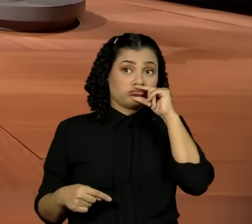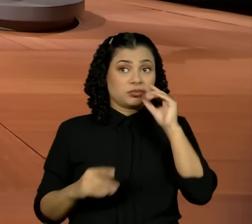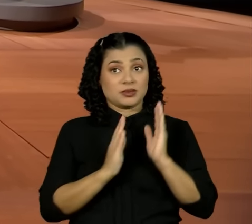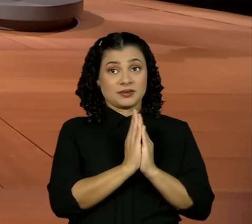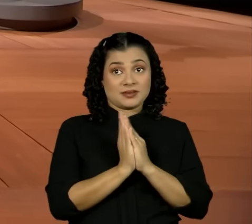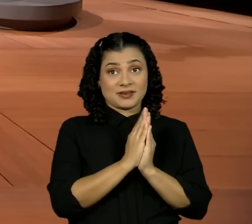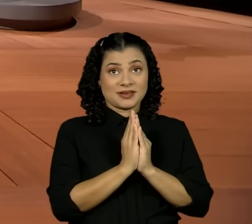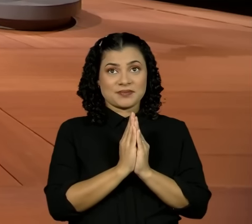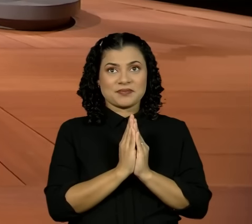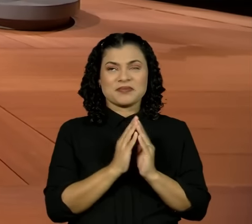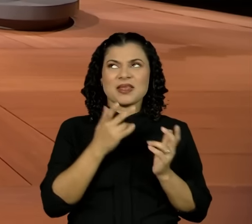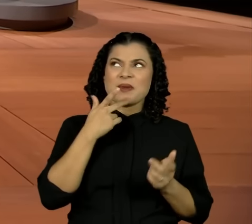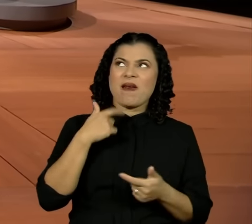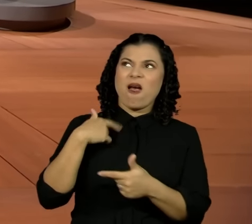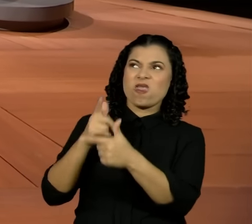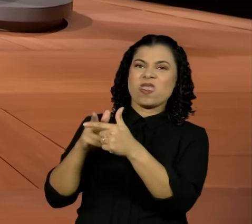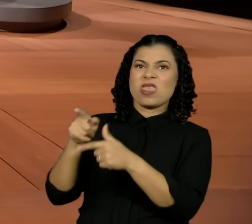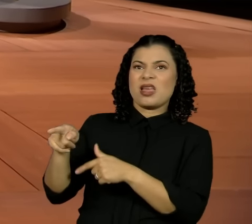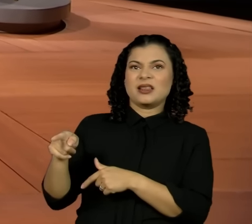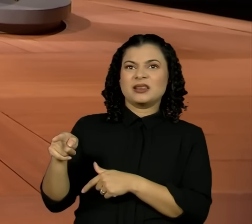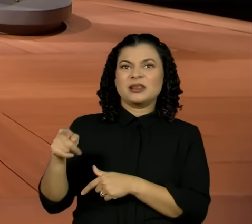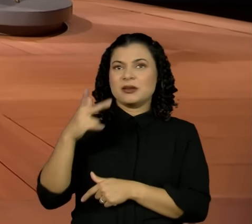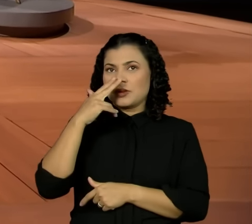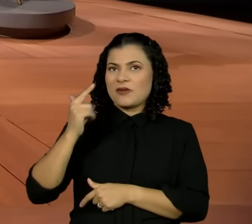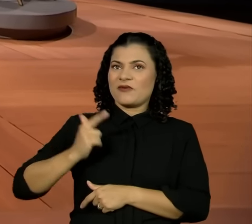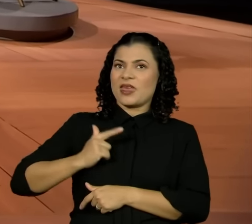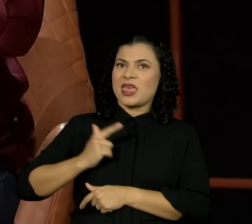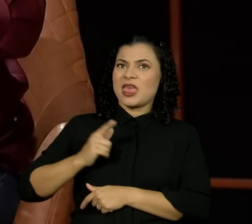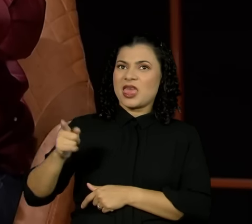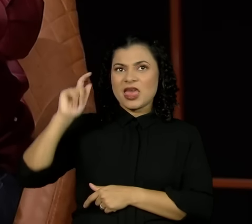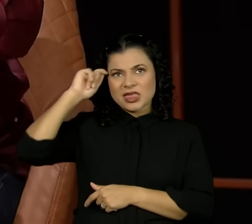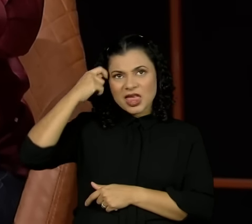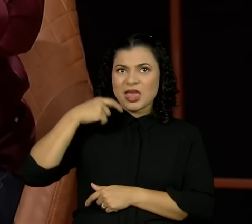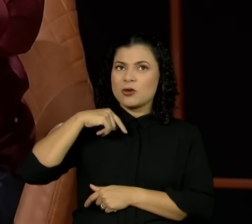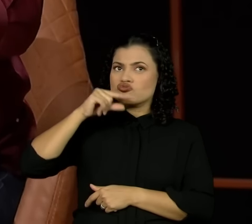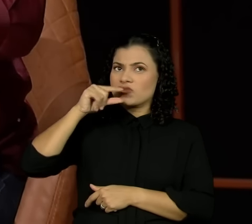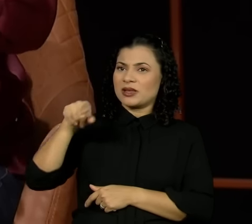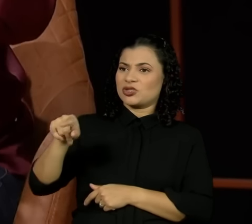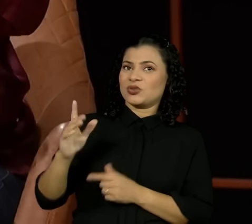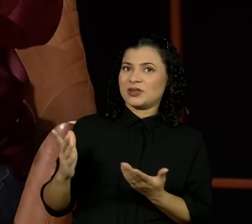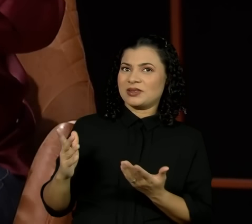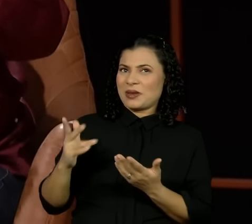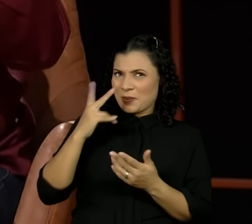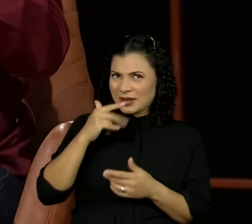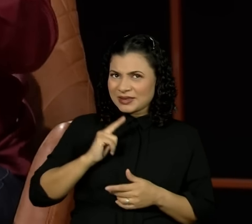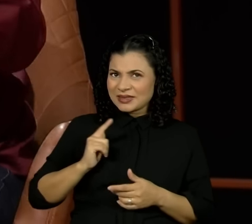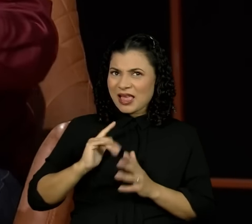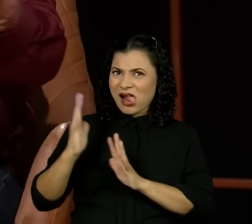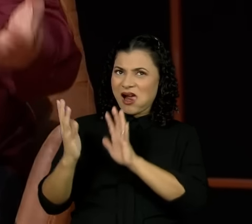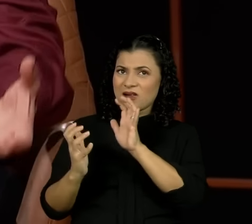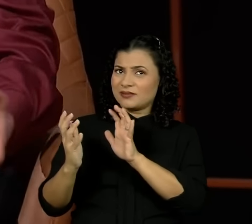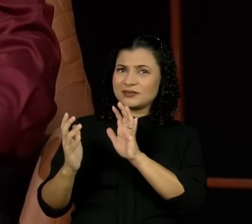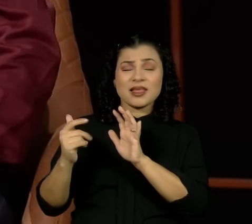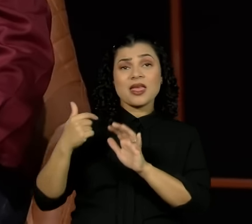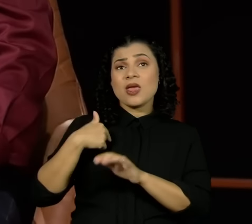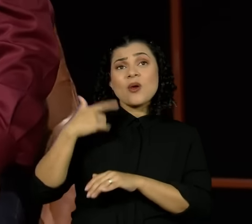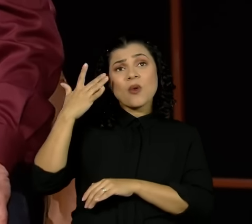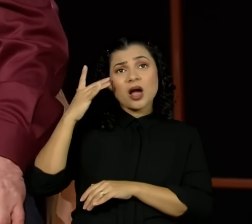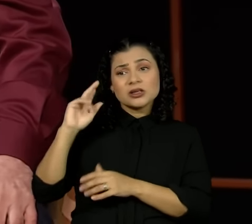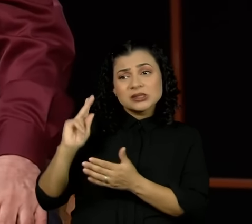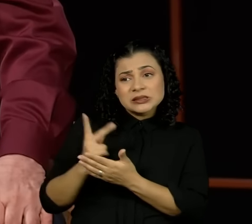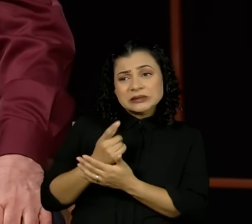xingaria a tia Anastácia de negra, feia e beiçuda? Então, eu, como escritor, acho essas